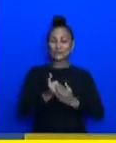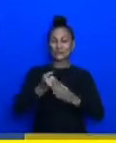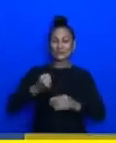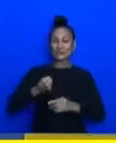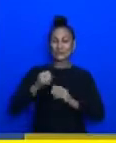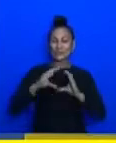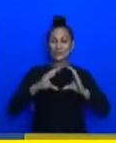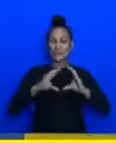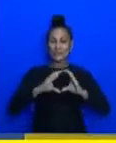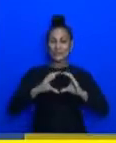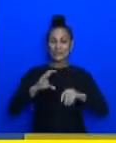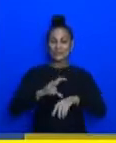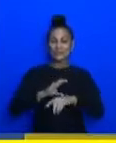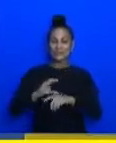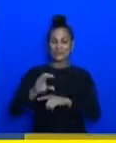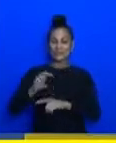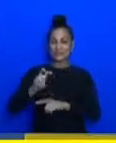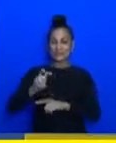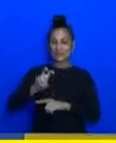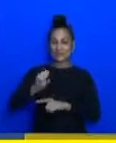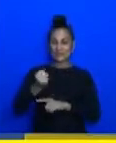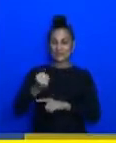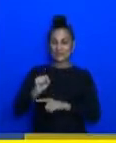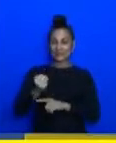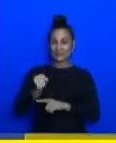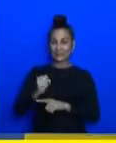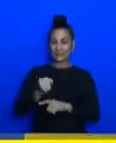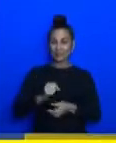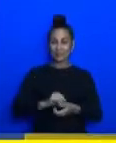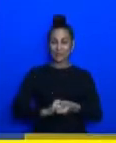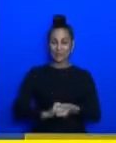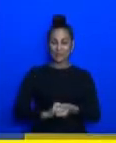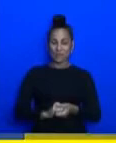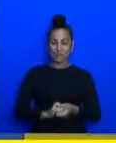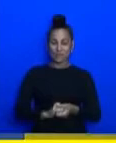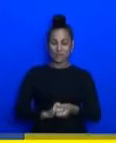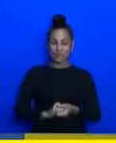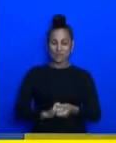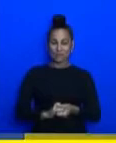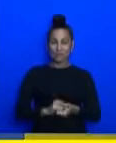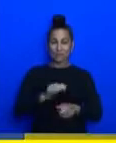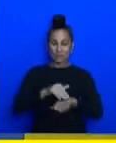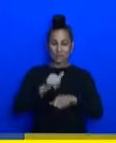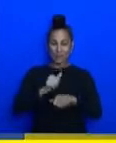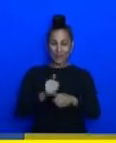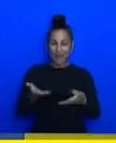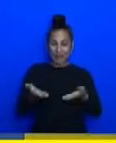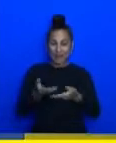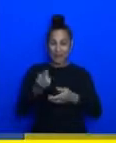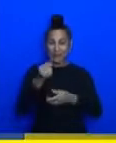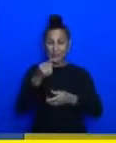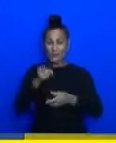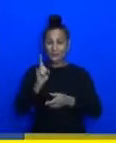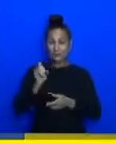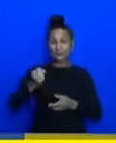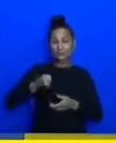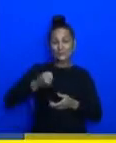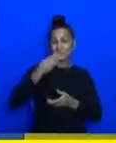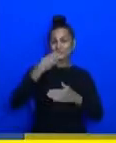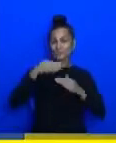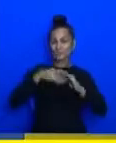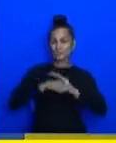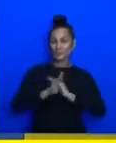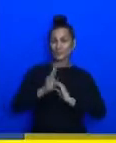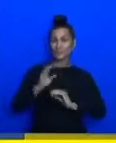chegando. Bola cinza, 58. Cinza, número 58. Vamos chamar agora o sétimo e último número da